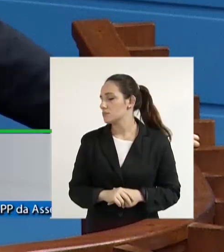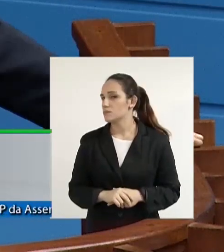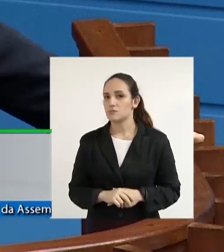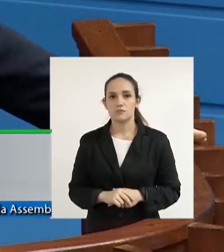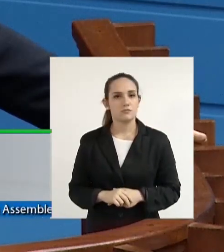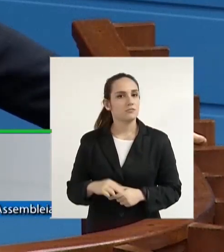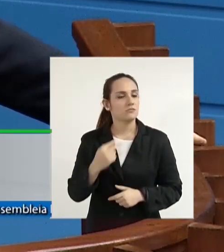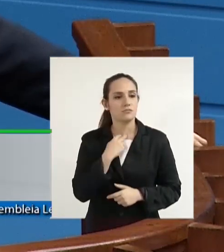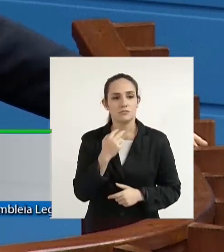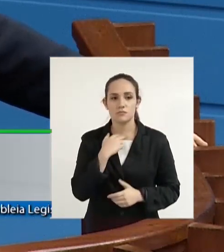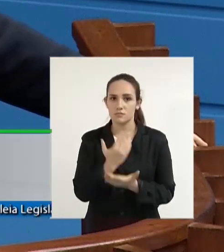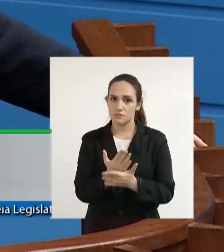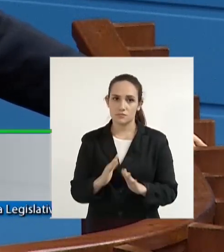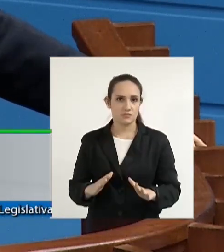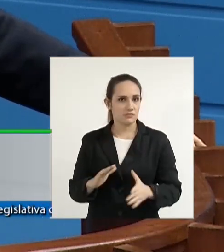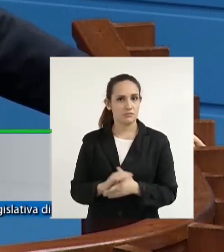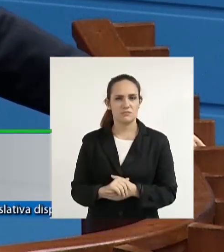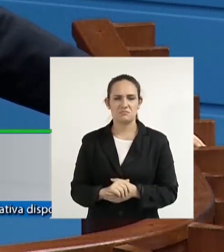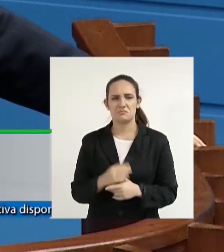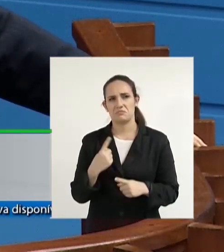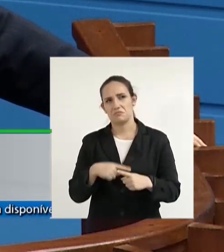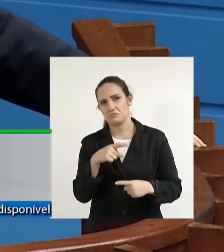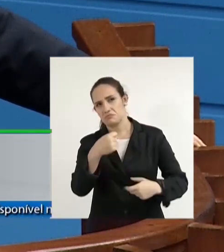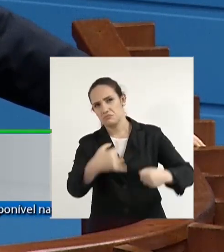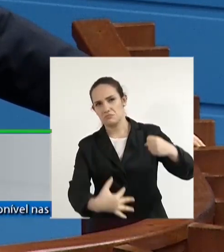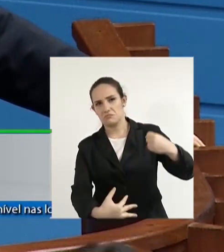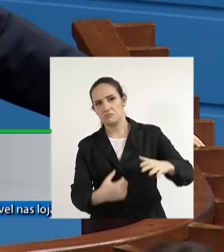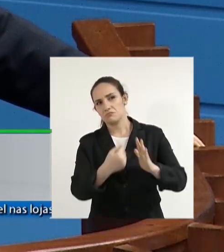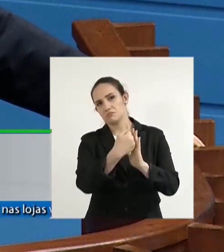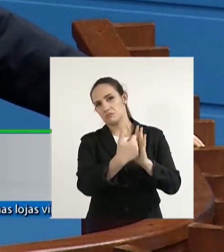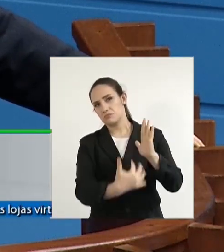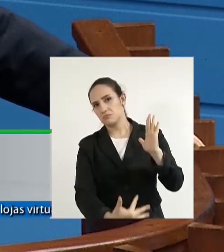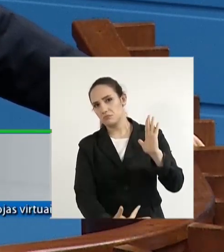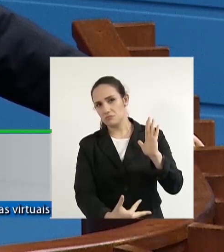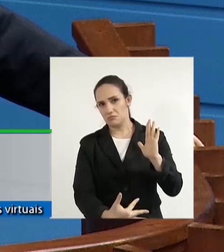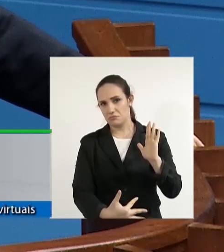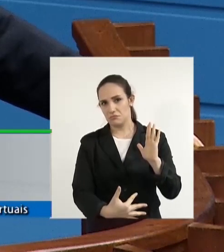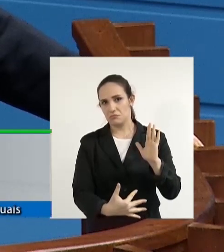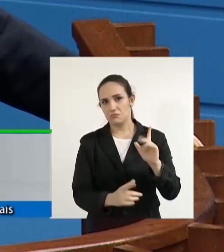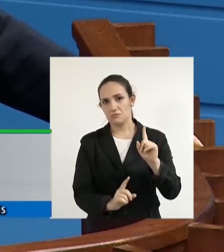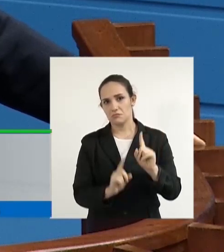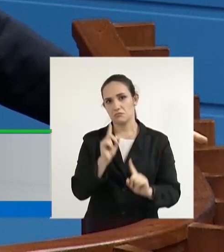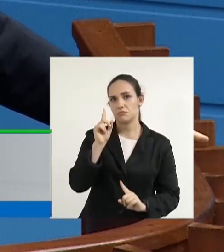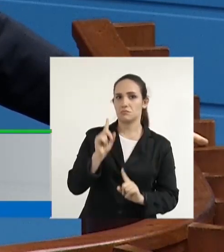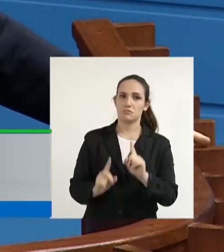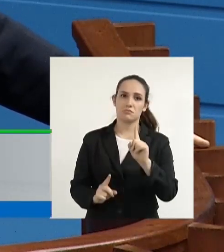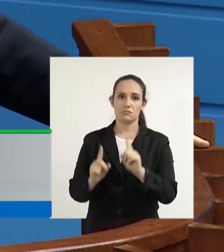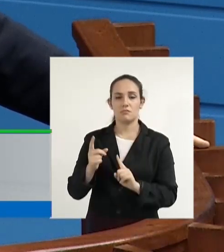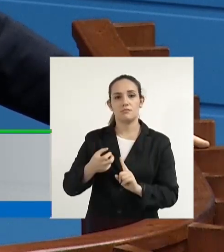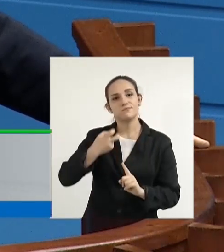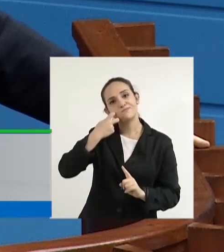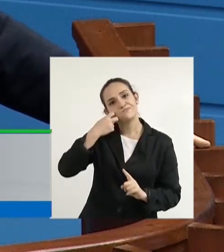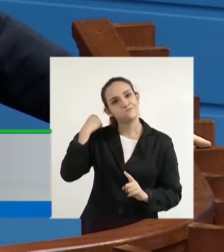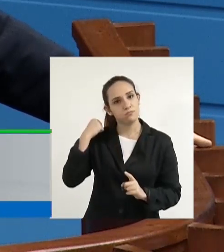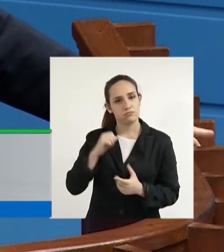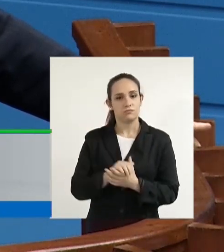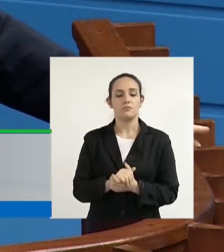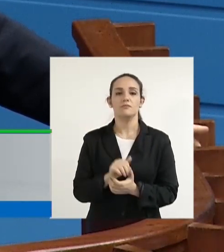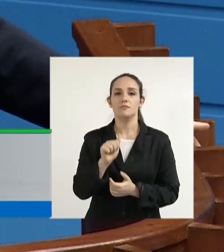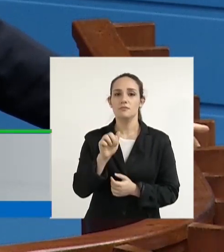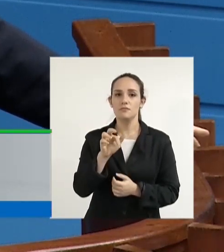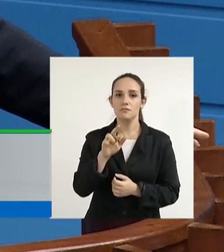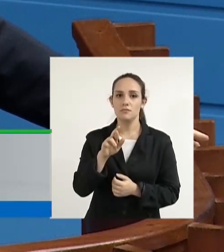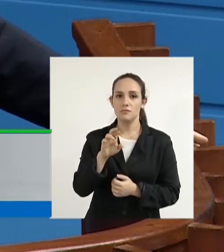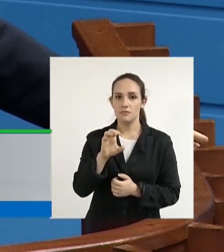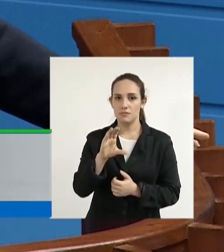se encerrar com essa explicação que foi dada dos números da arrecadação. O Bueno